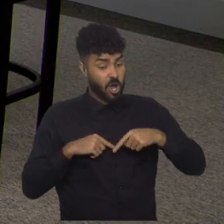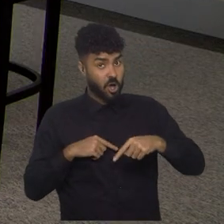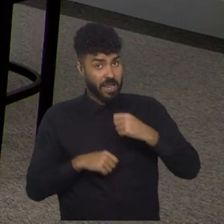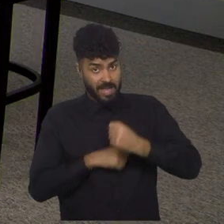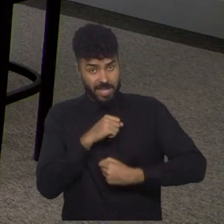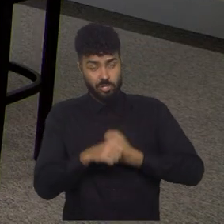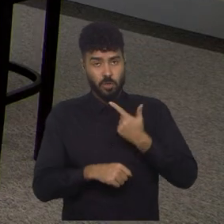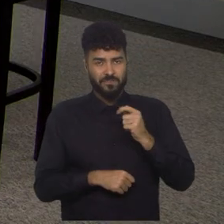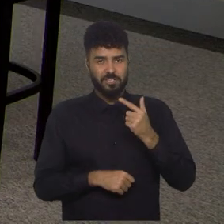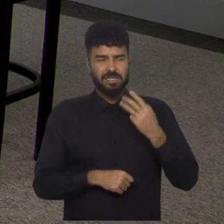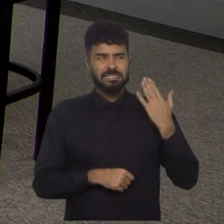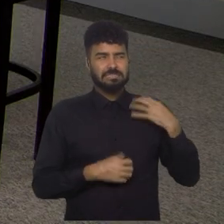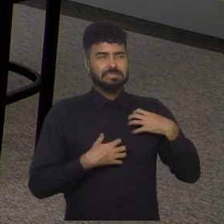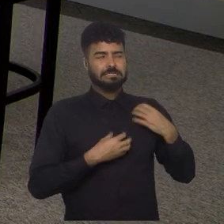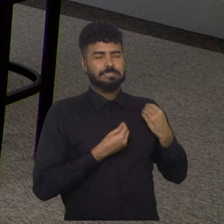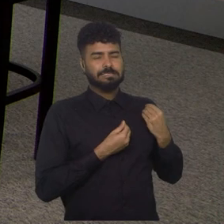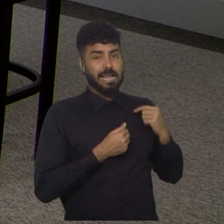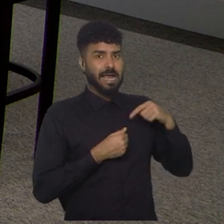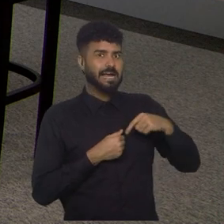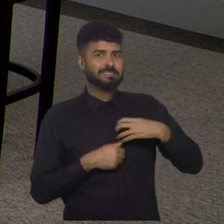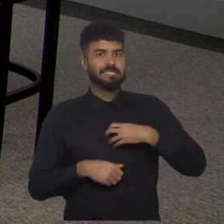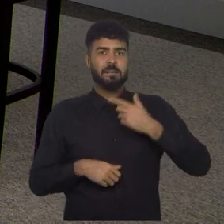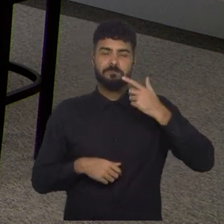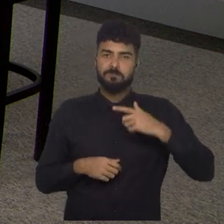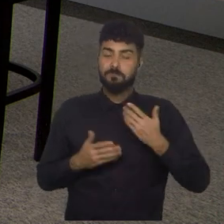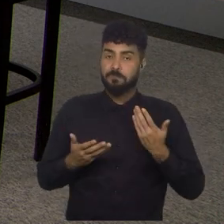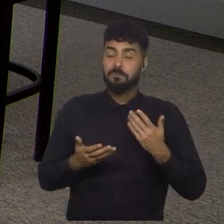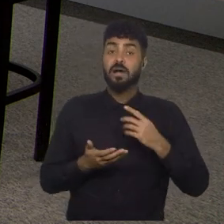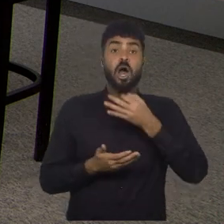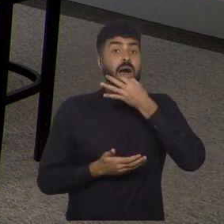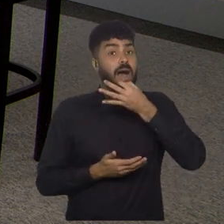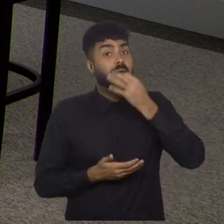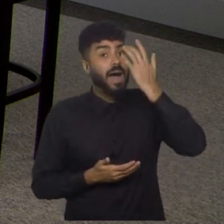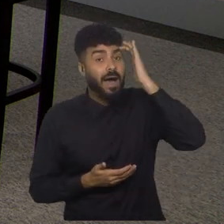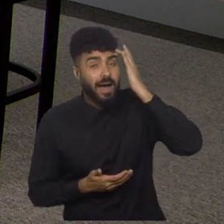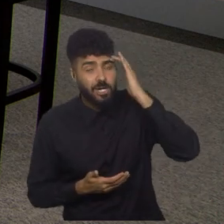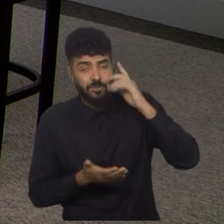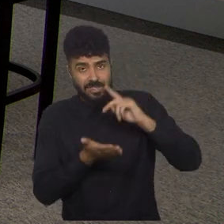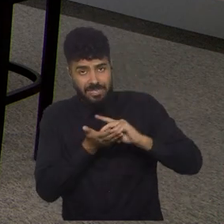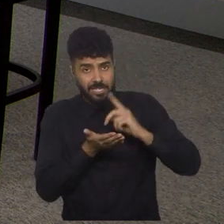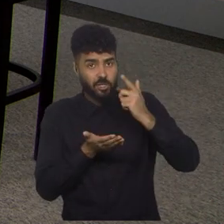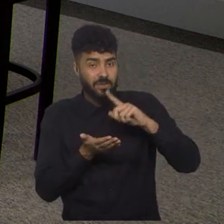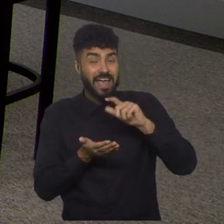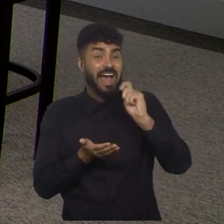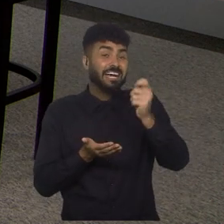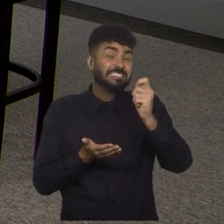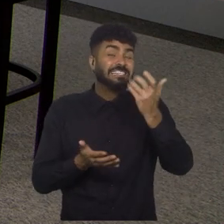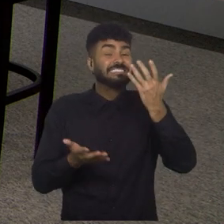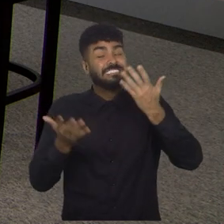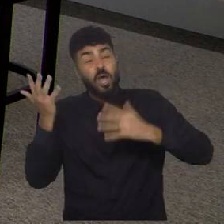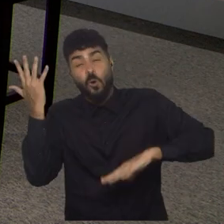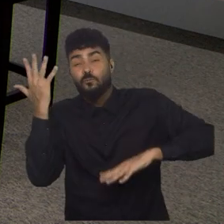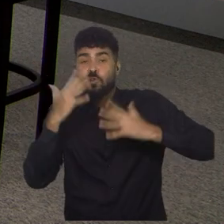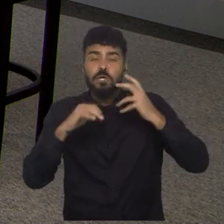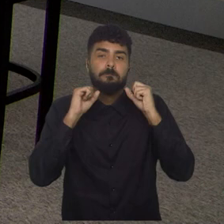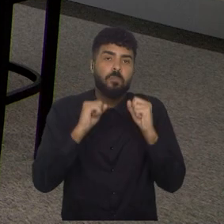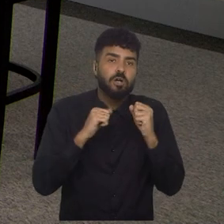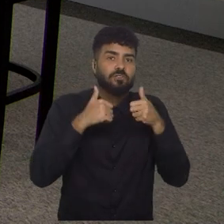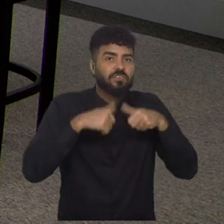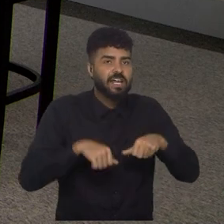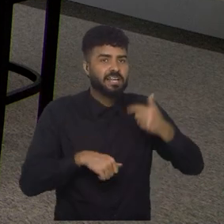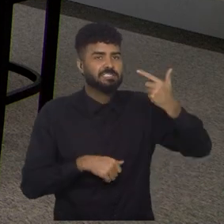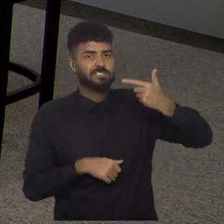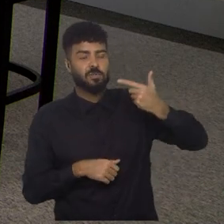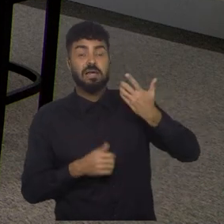essa sensação possa aumentar. Acho, novamente, que a Argentina pode ali, talvez, brigar por uma segunda vaga, depende